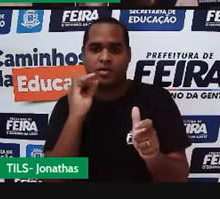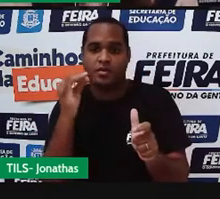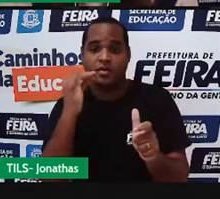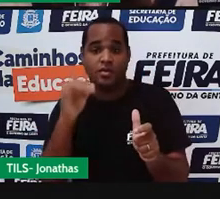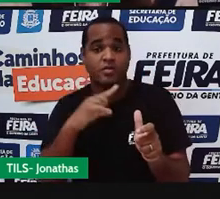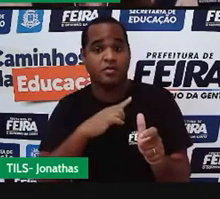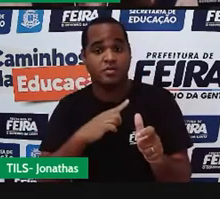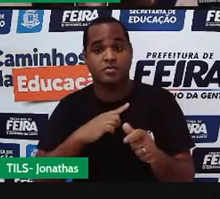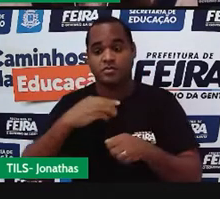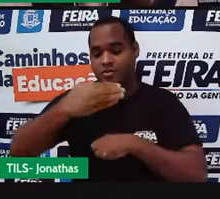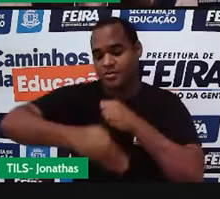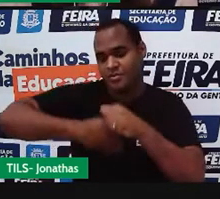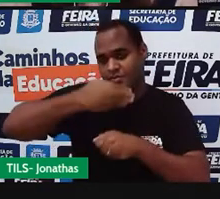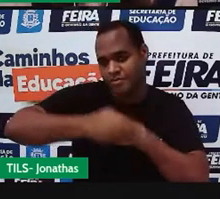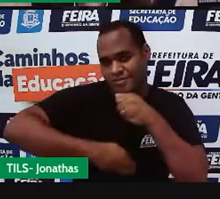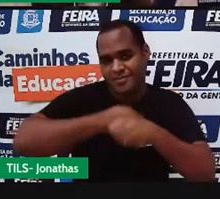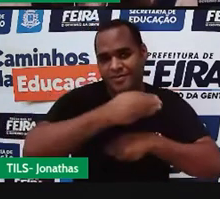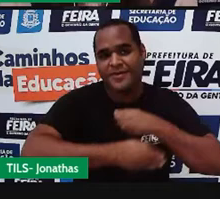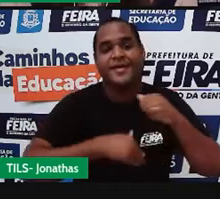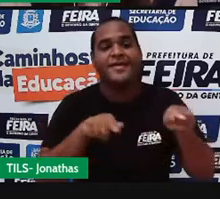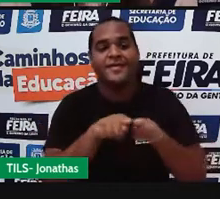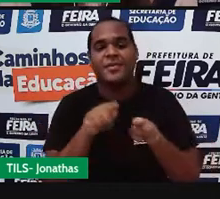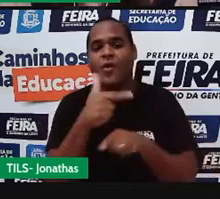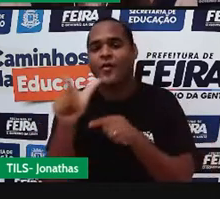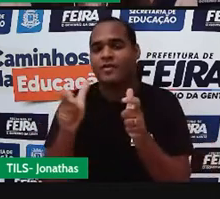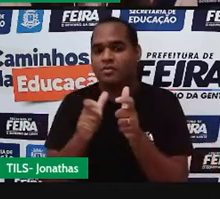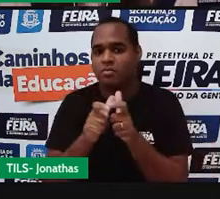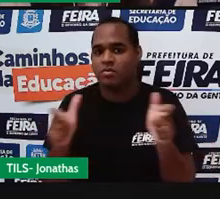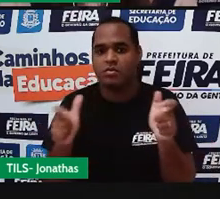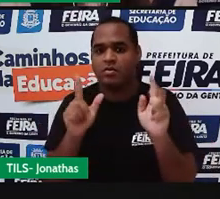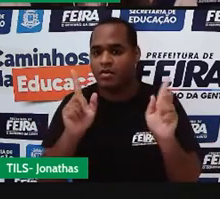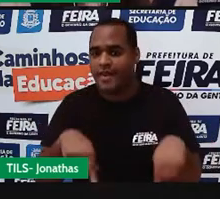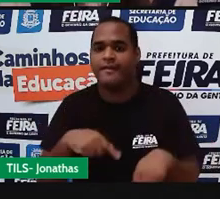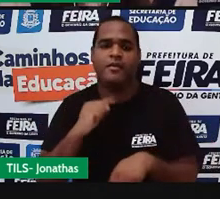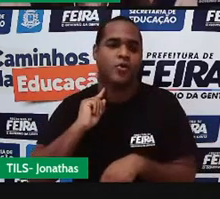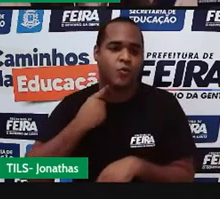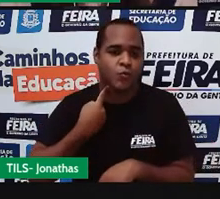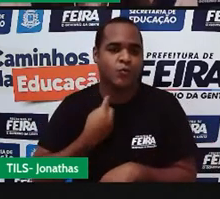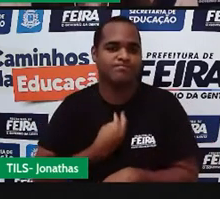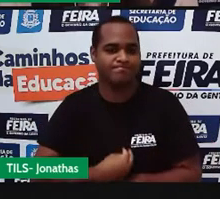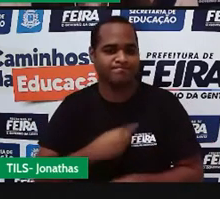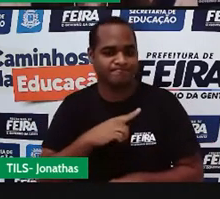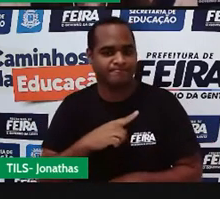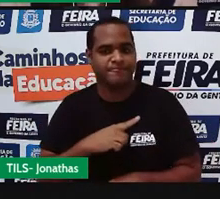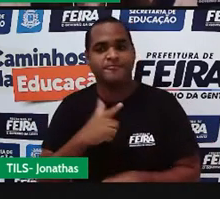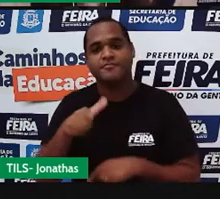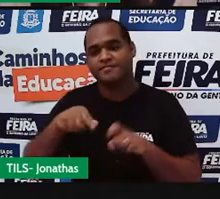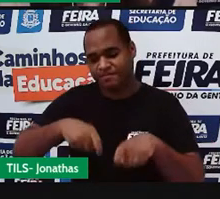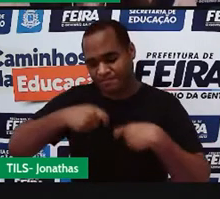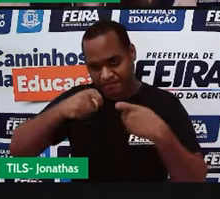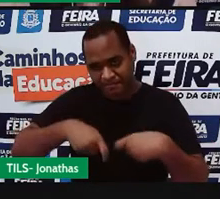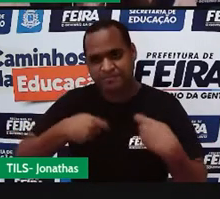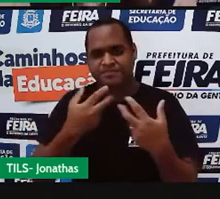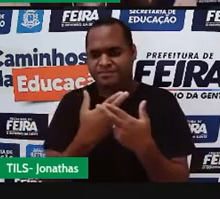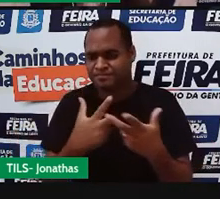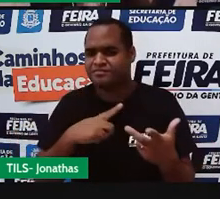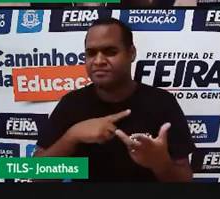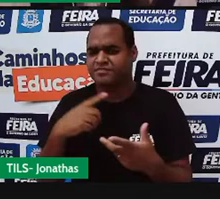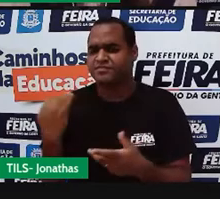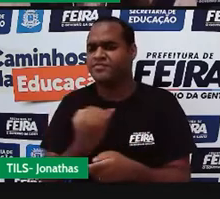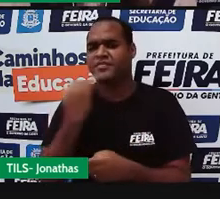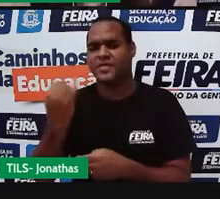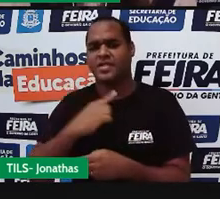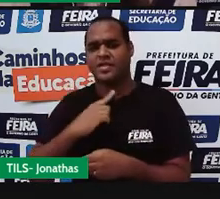Você sabia que a Indústria Têxtil também é altamente poluente a pecuária intensiva também é